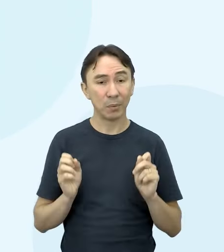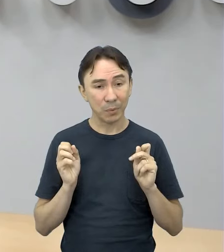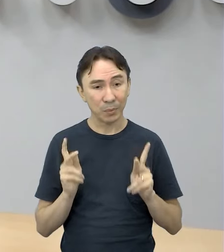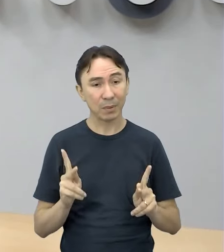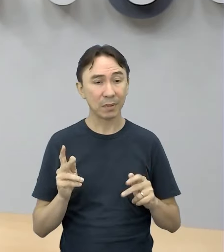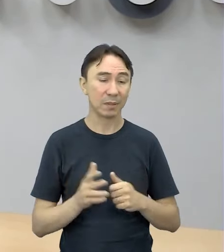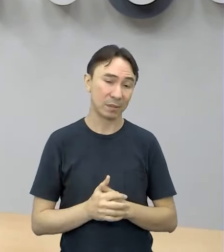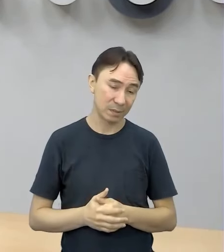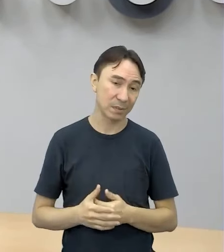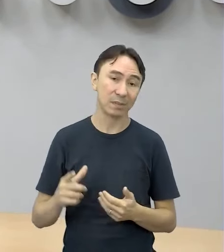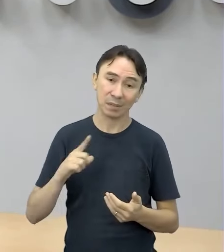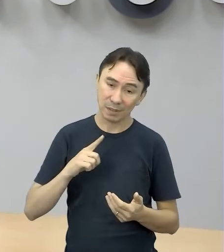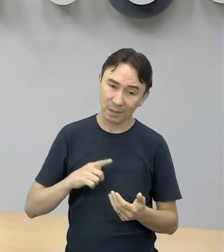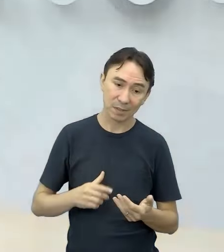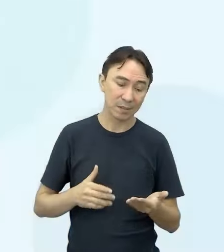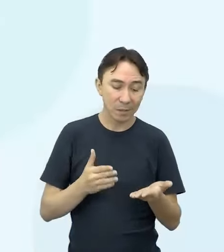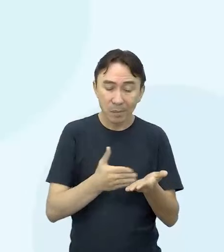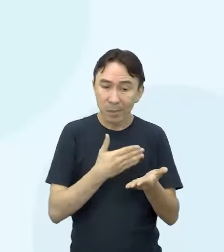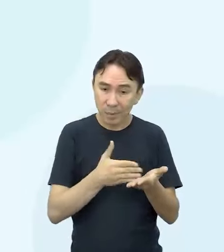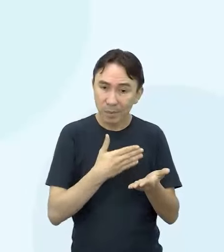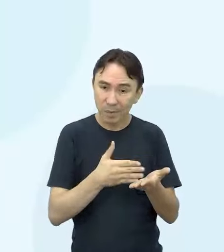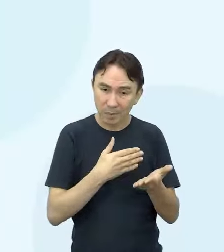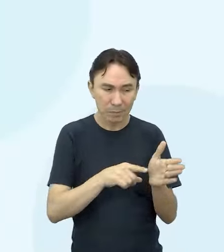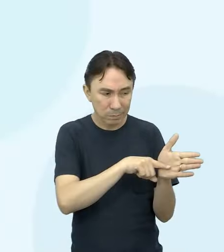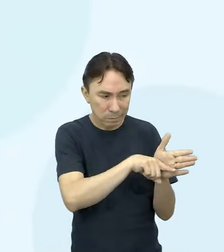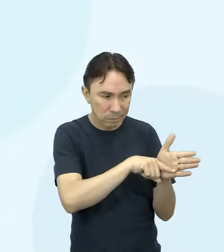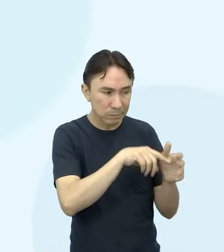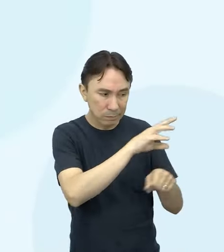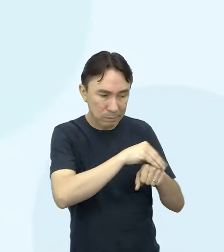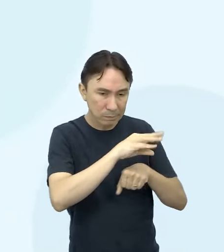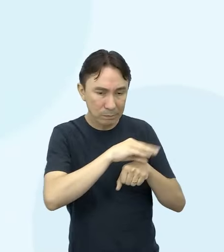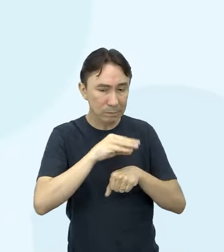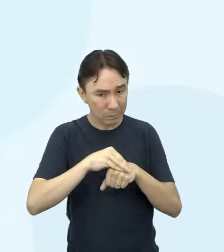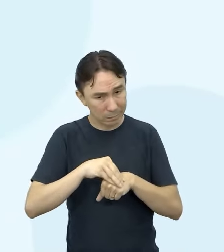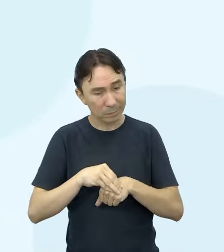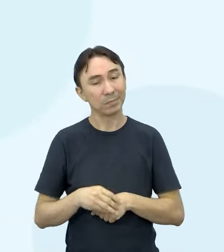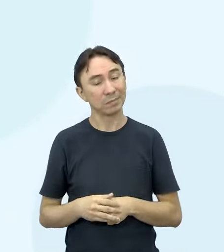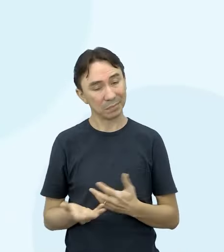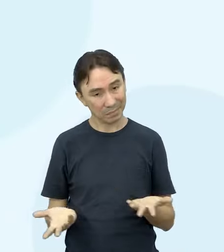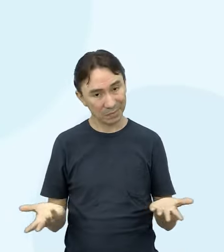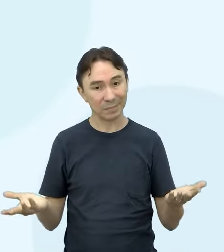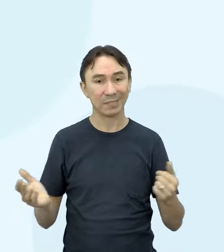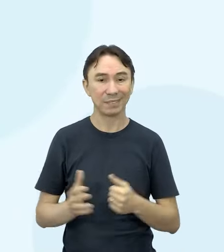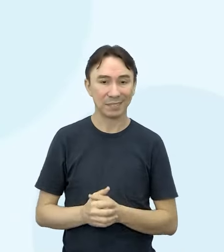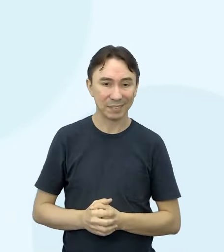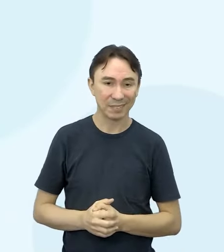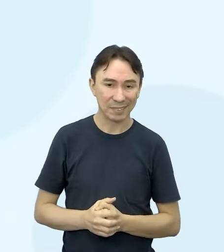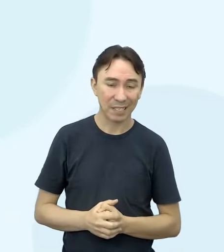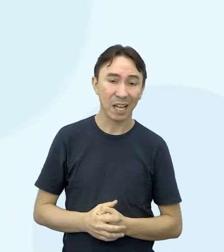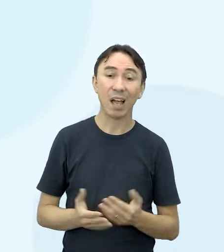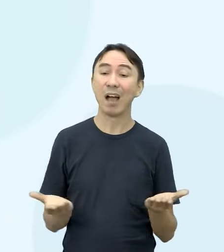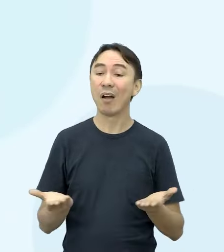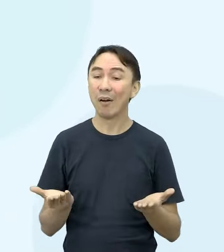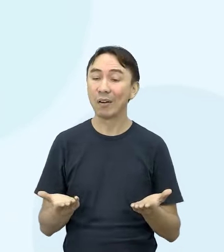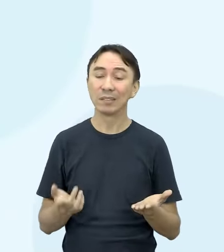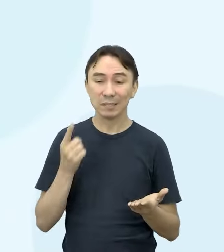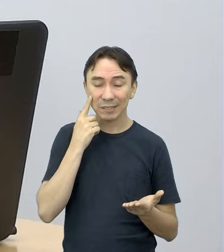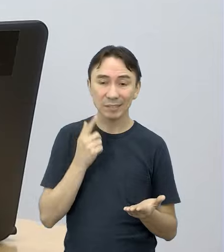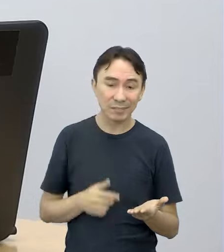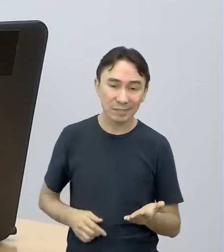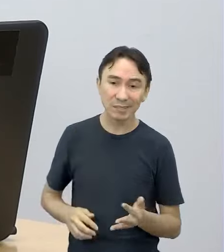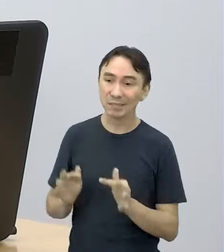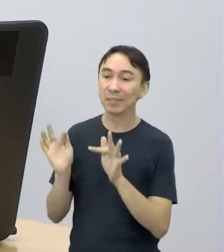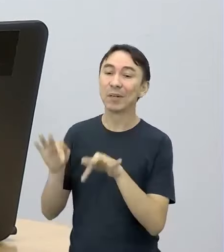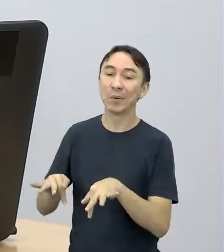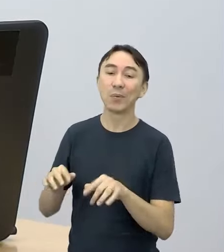Paula, nossas referências bibliográficas aí na tela para vocês, né? Professora Paula, gostaria de dizer alguma coisa para encerrar? Eu só